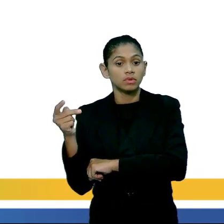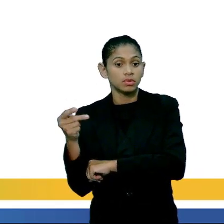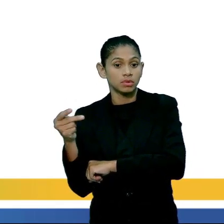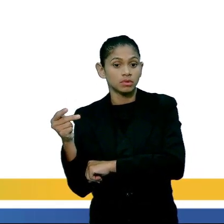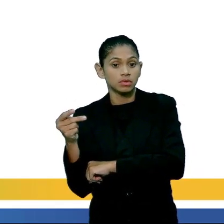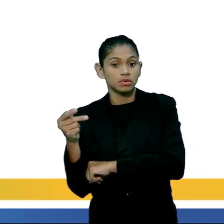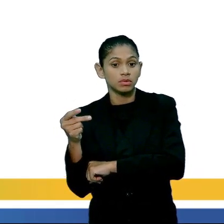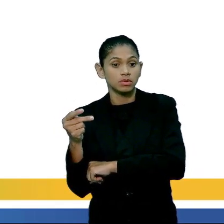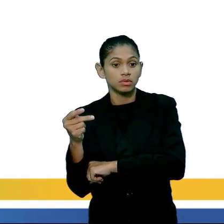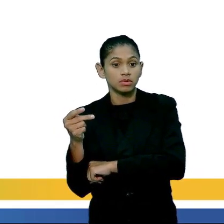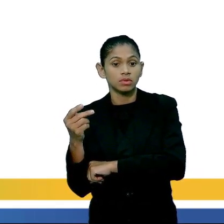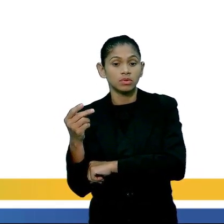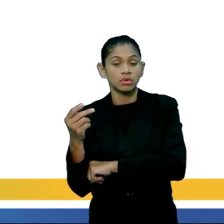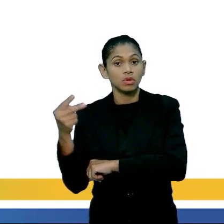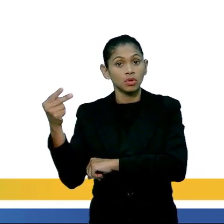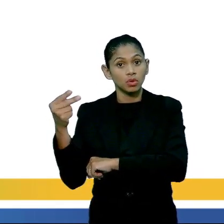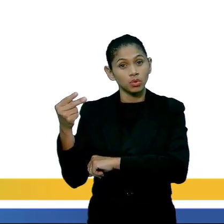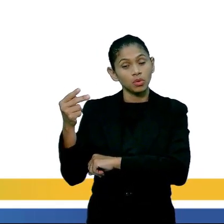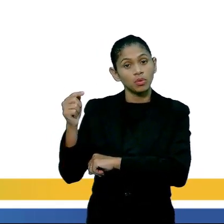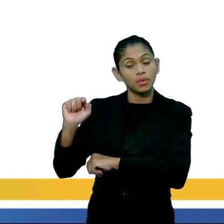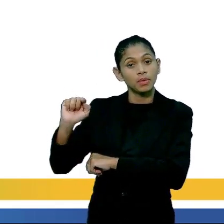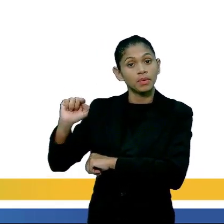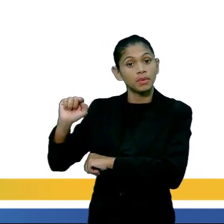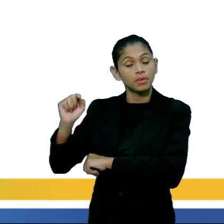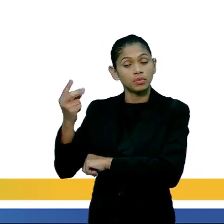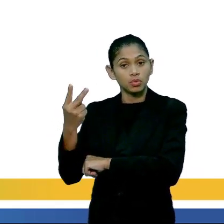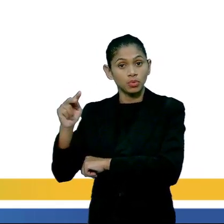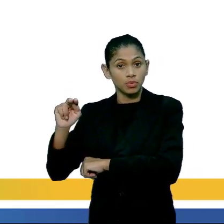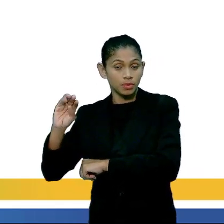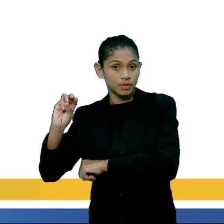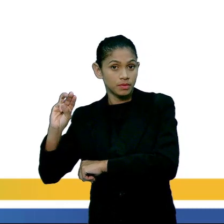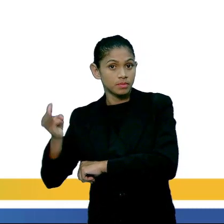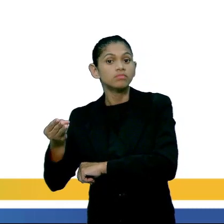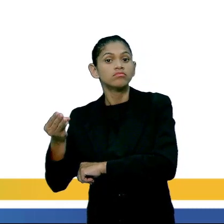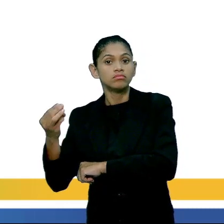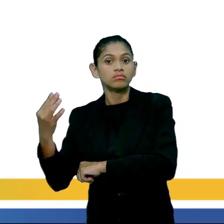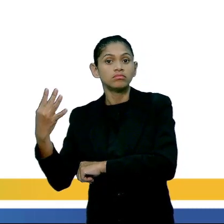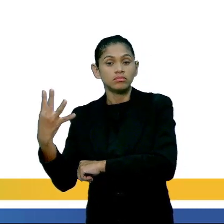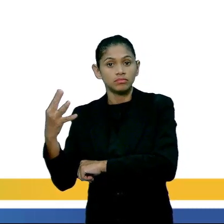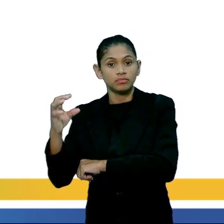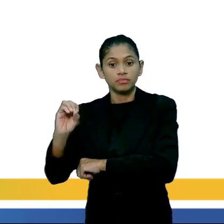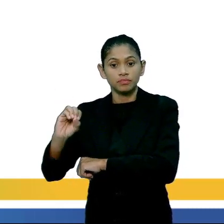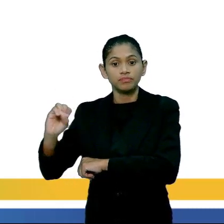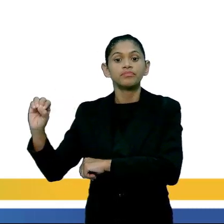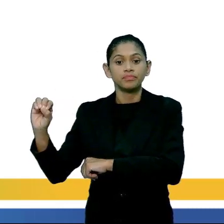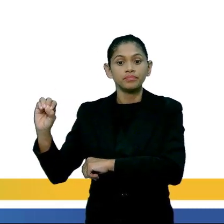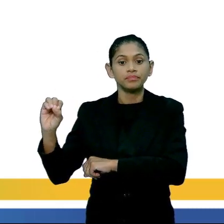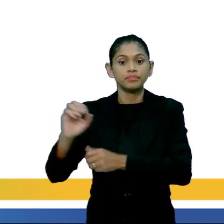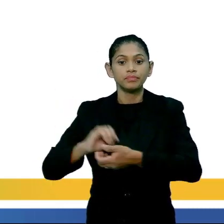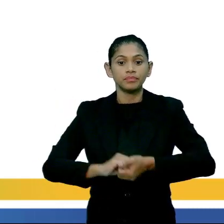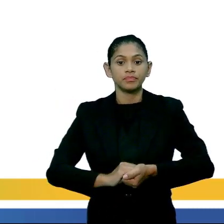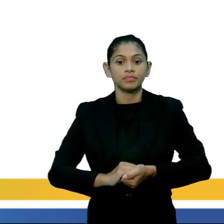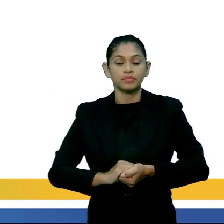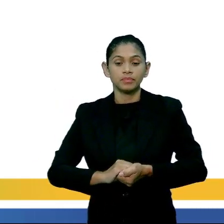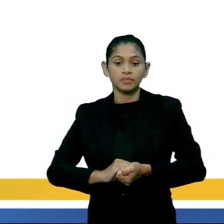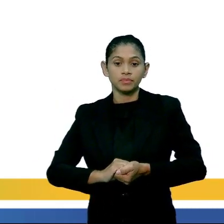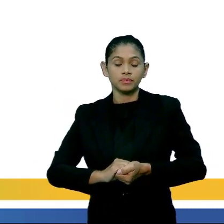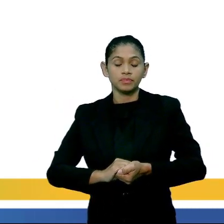2.400. Dividindo por meio é a mesma coisa que multiplicar por 2. Então, nós teremos aí